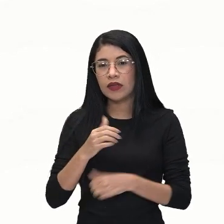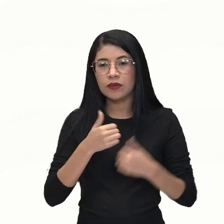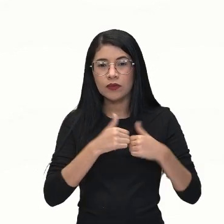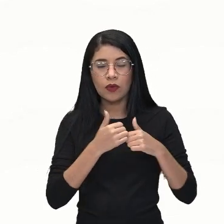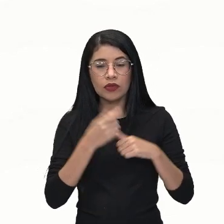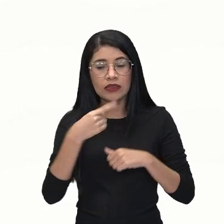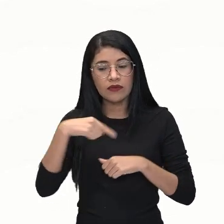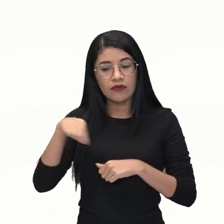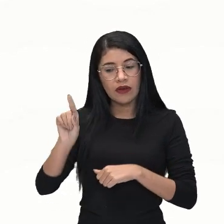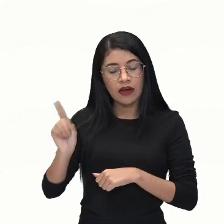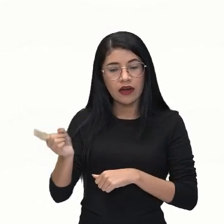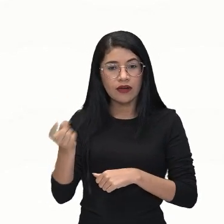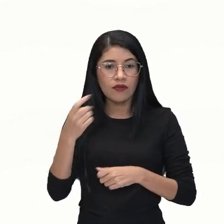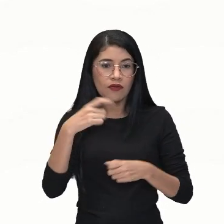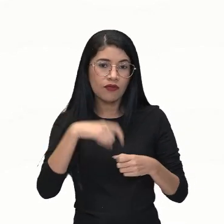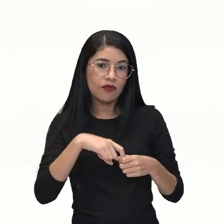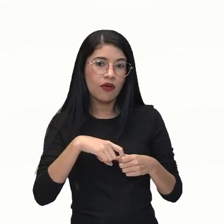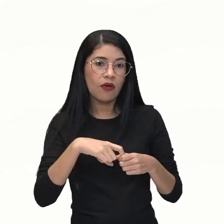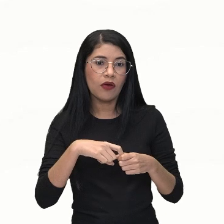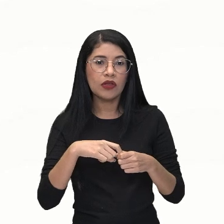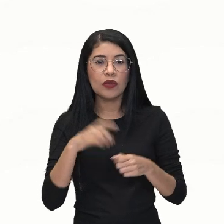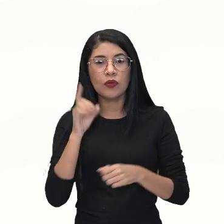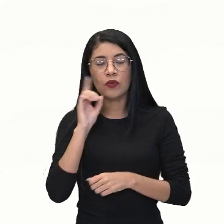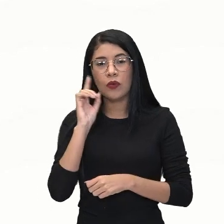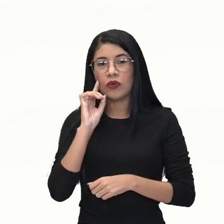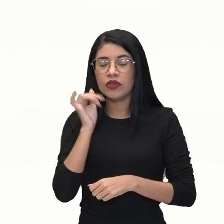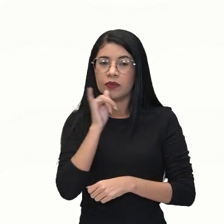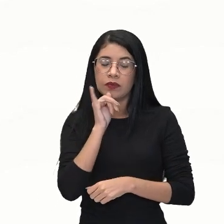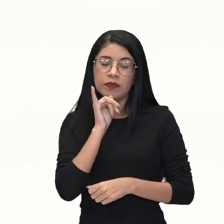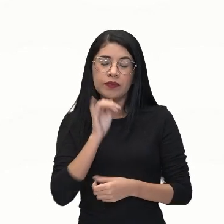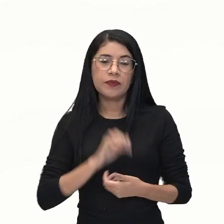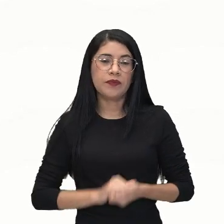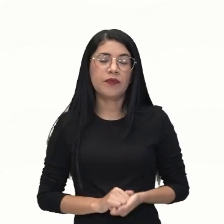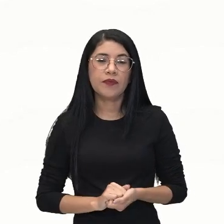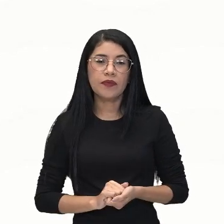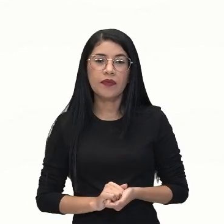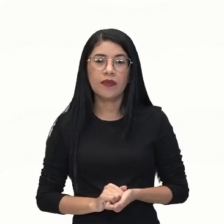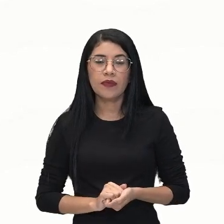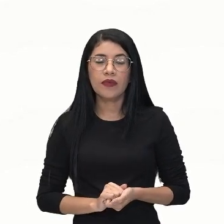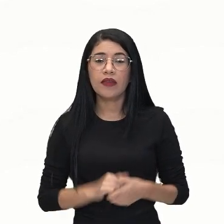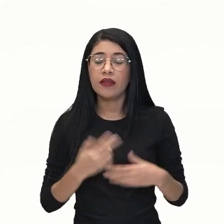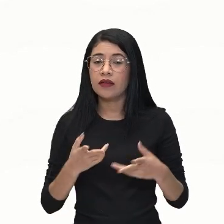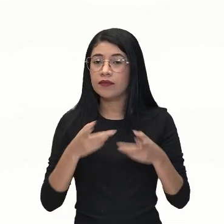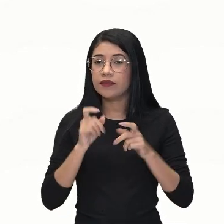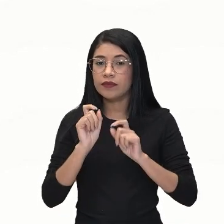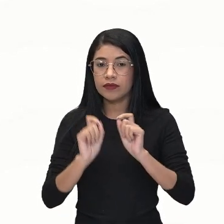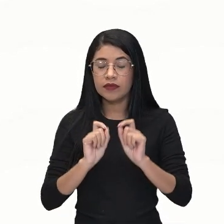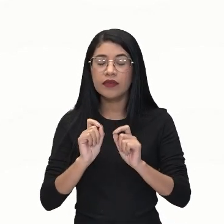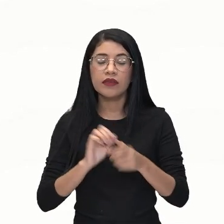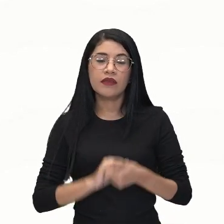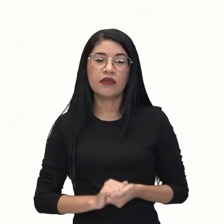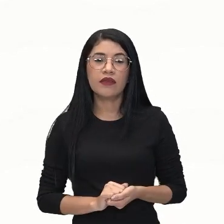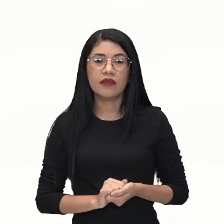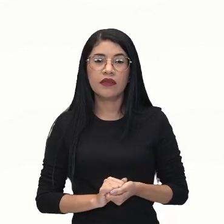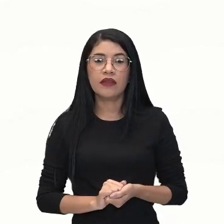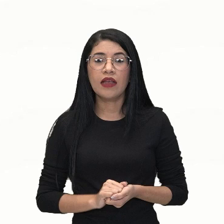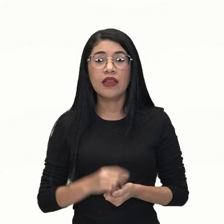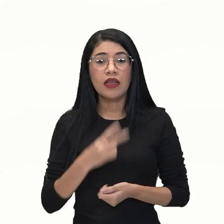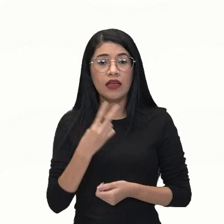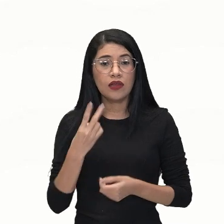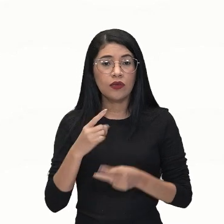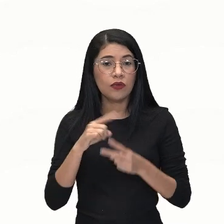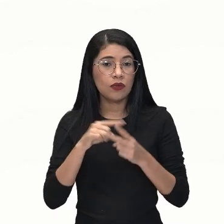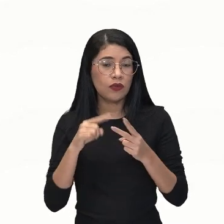até o centro em um determinado dia. Ok? Então, observe que já temos aqui, né, duas